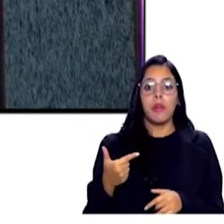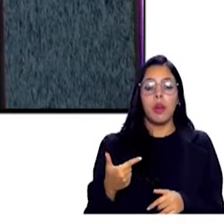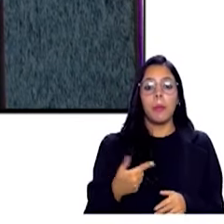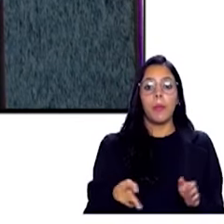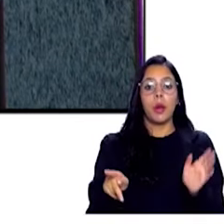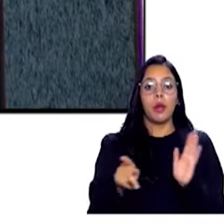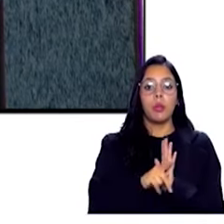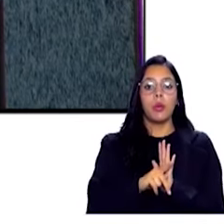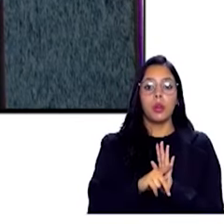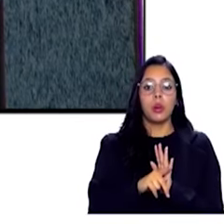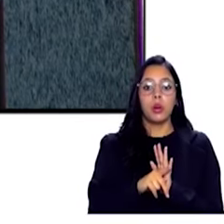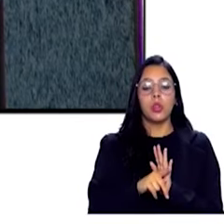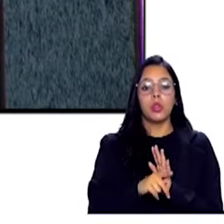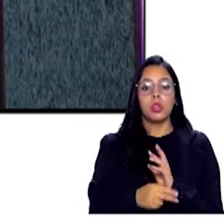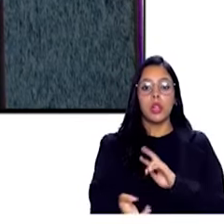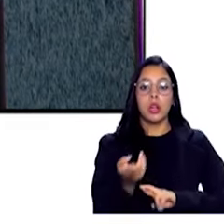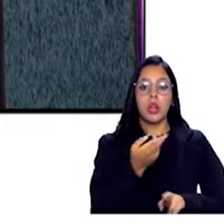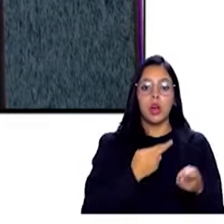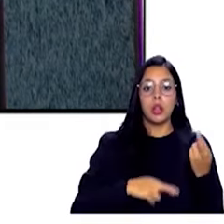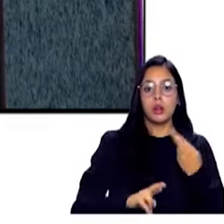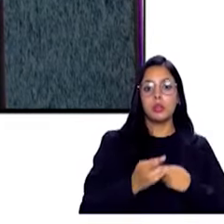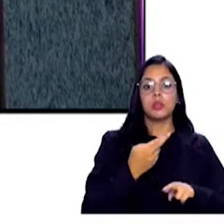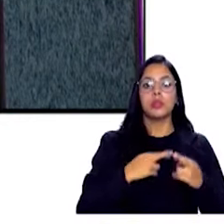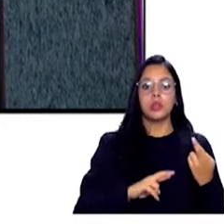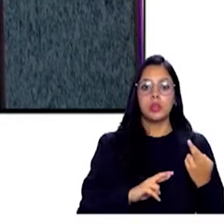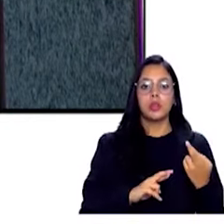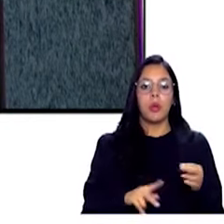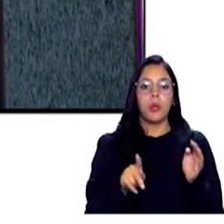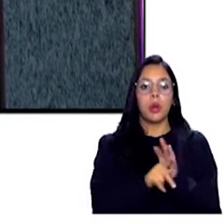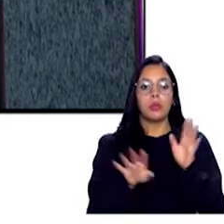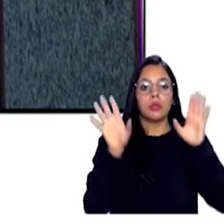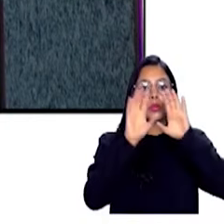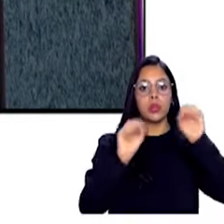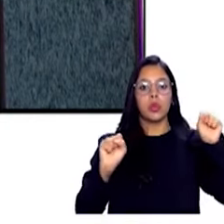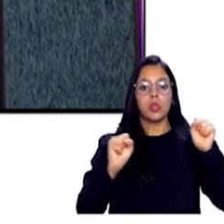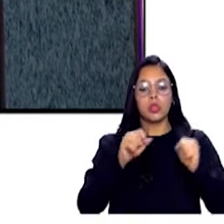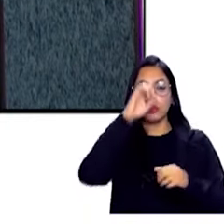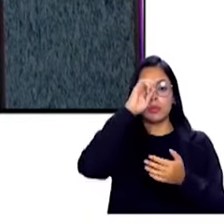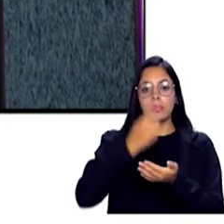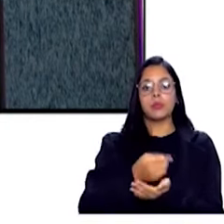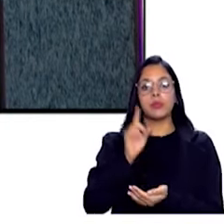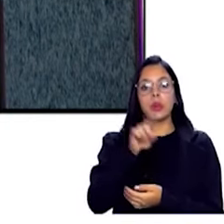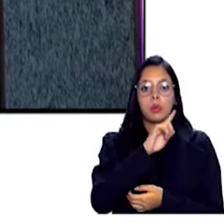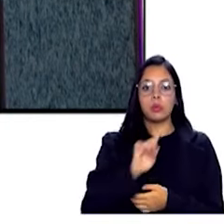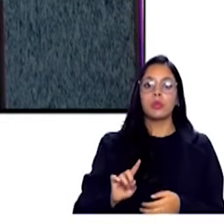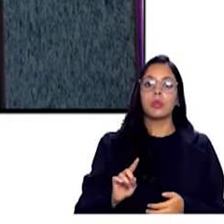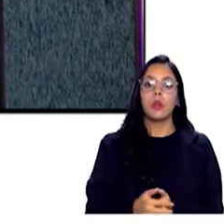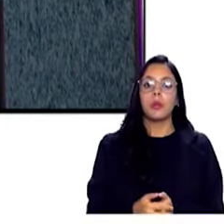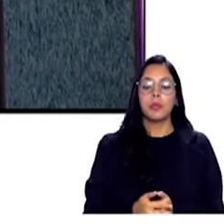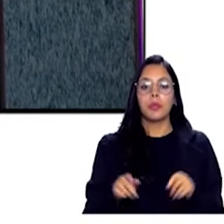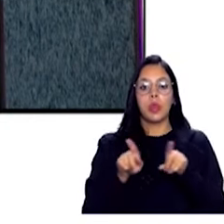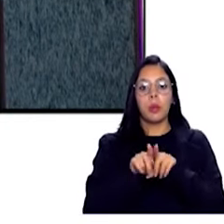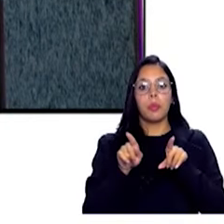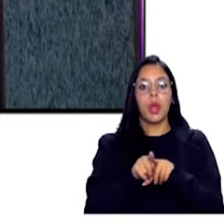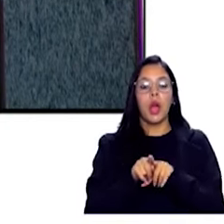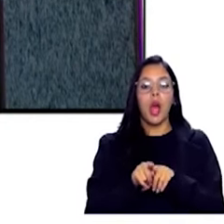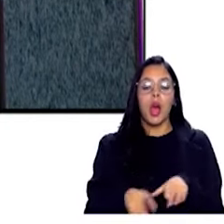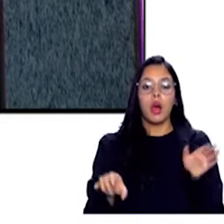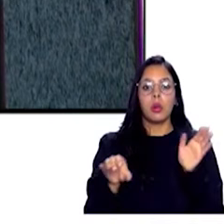essa relação entre a corte de cassação e a corte constitucional